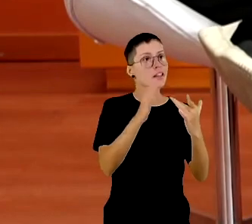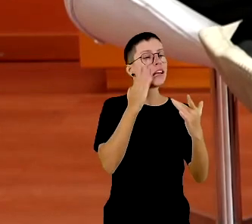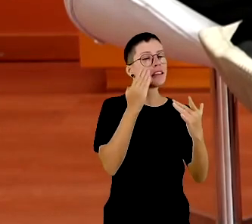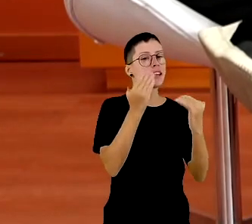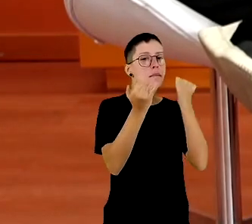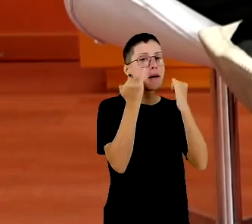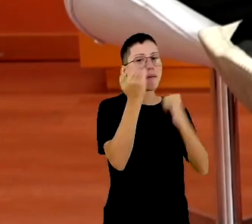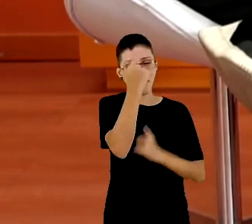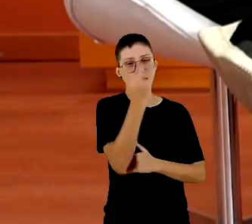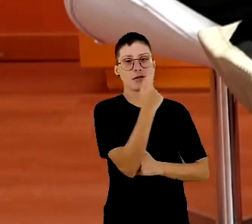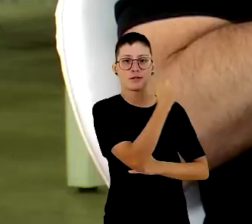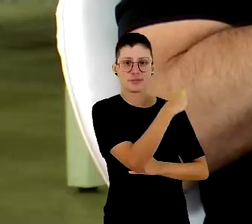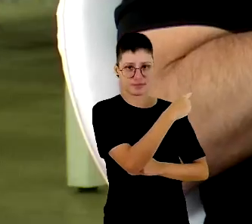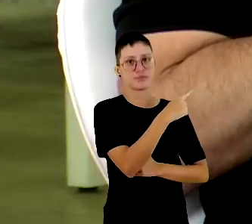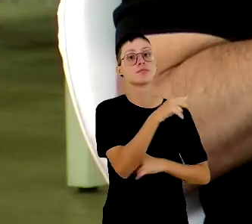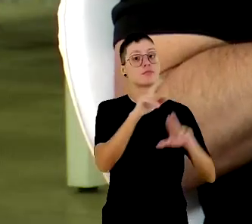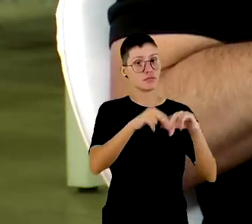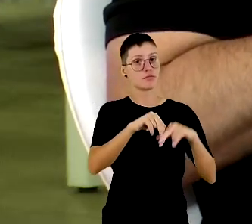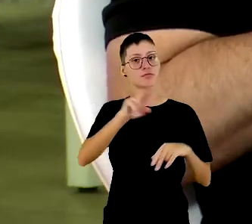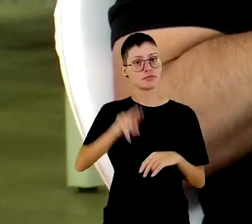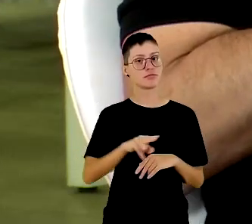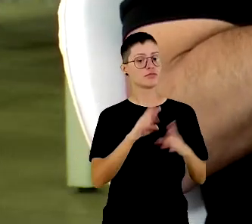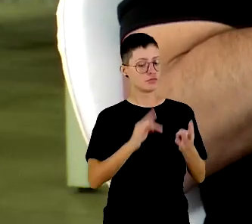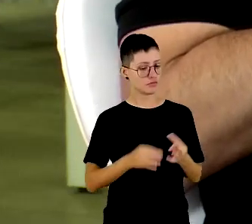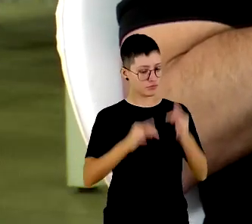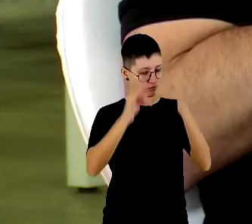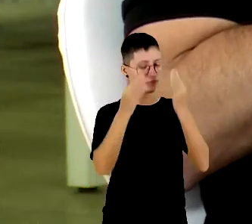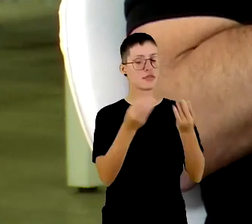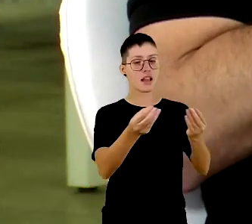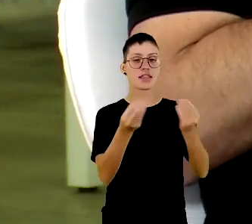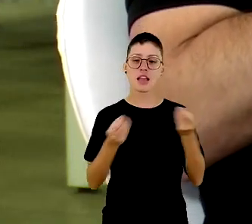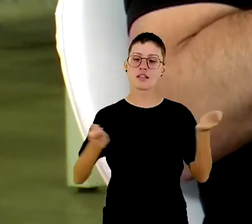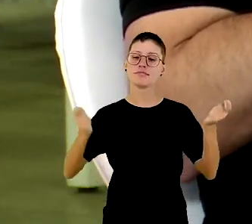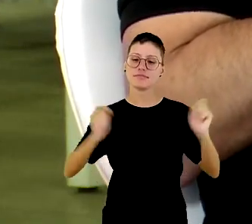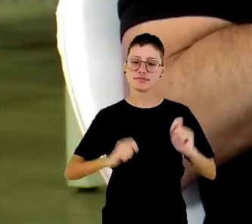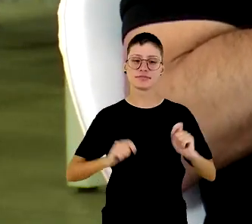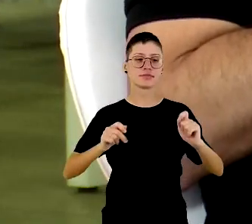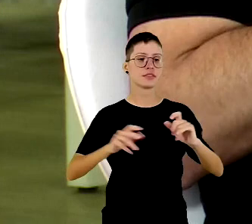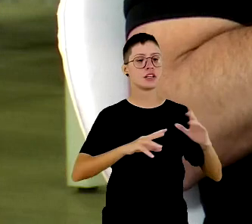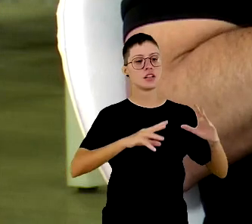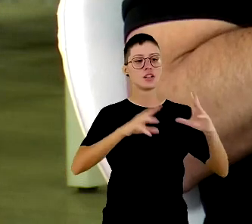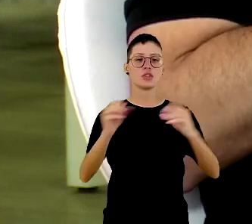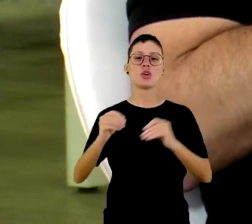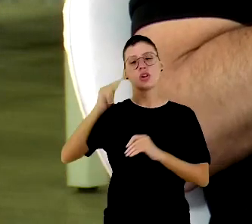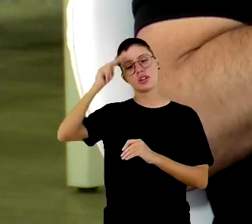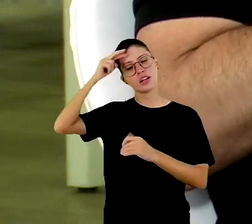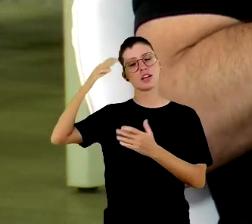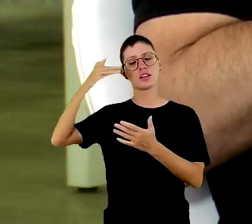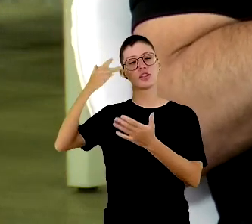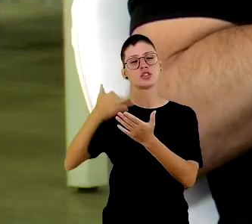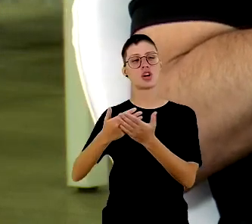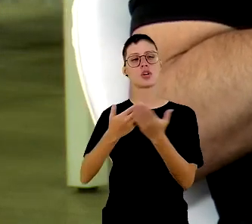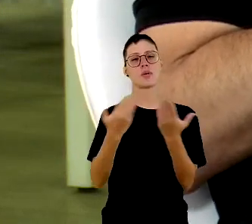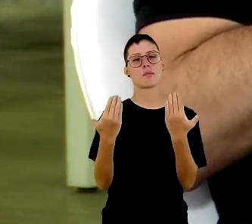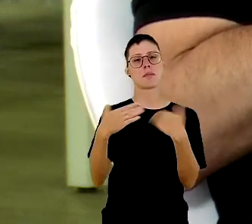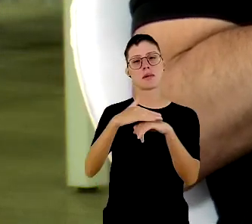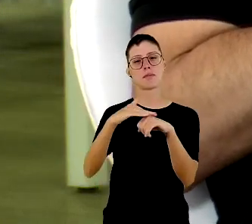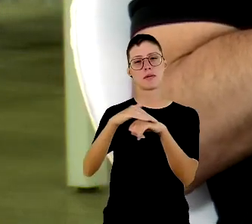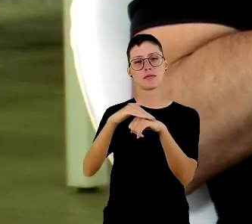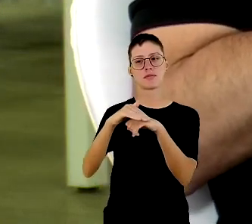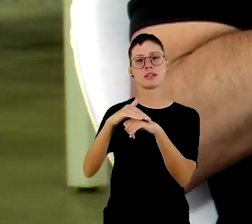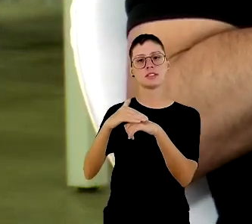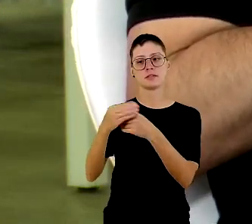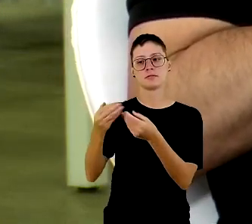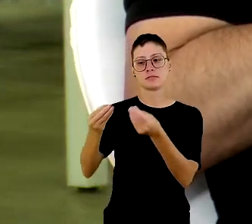vem a tecnologia de novo, para dar visão para a empresa de toda a demanda e todo o histórico de conversa com aquele cliente, para permitir que a gente possa